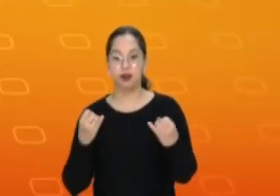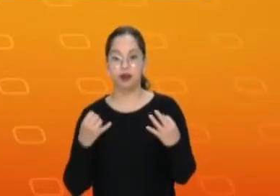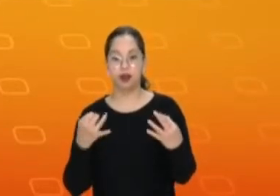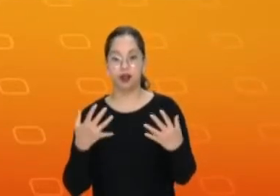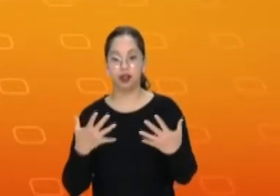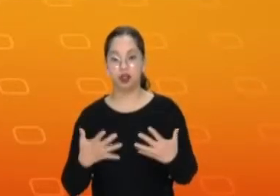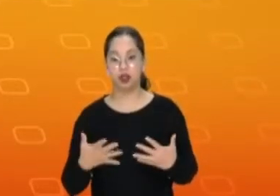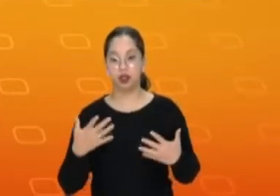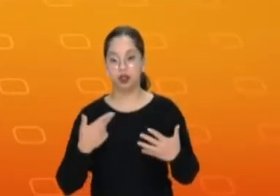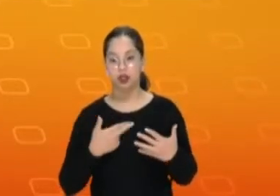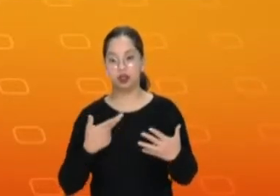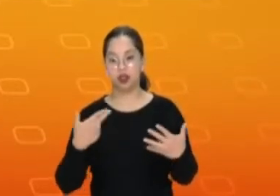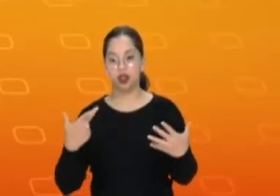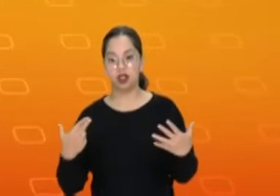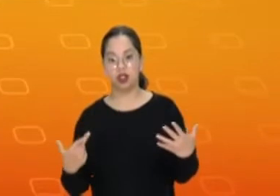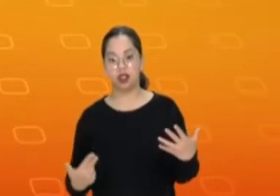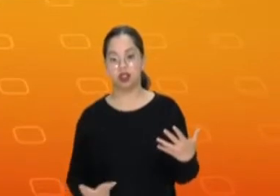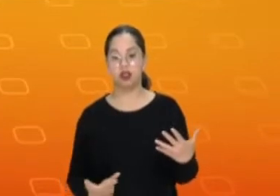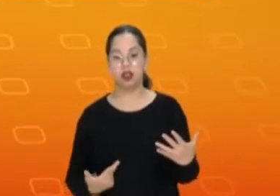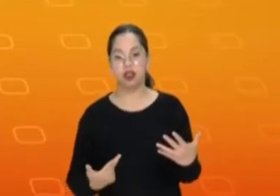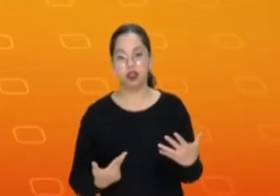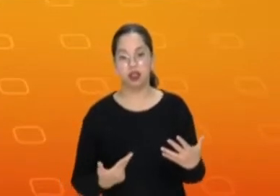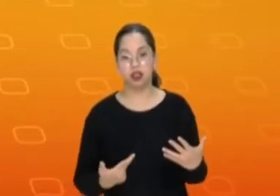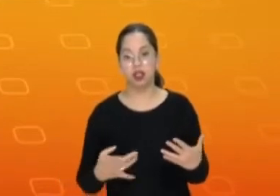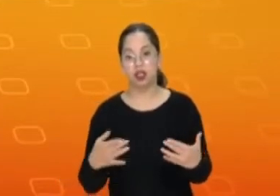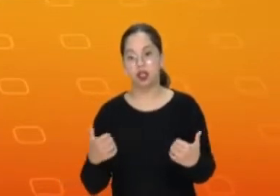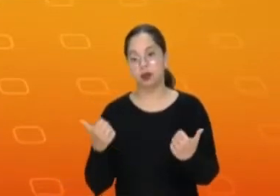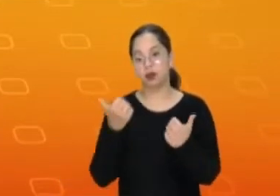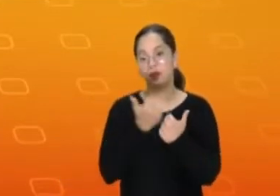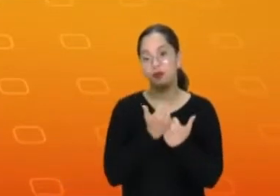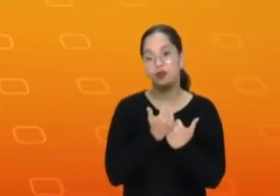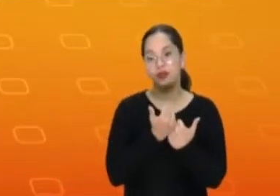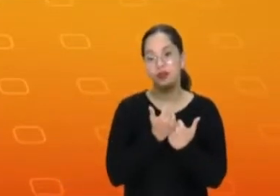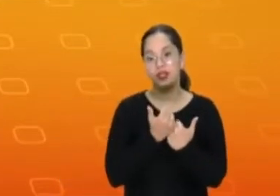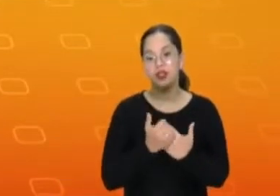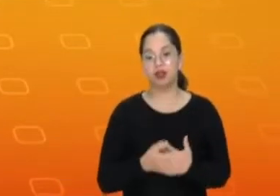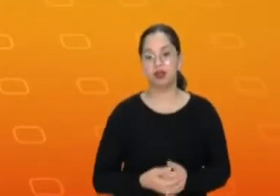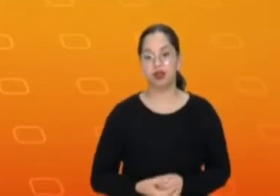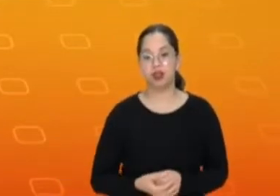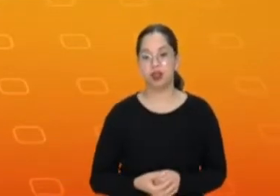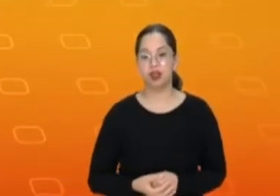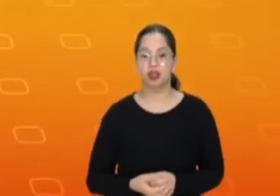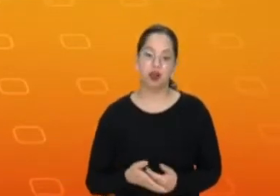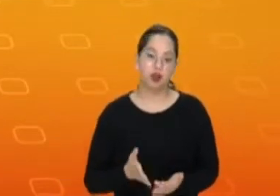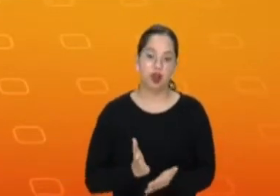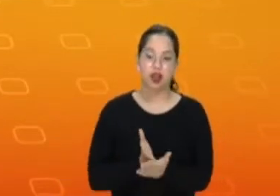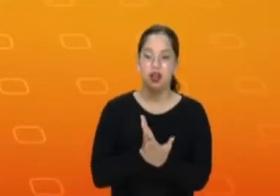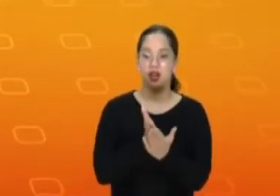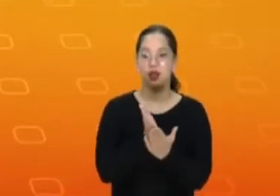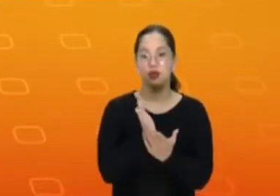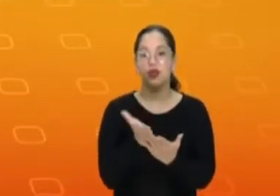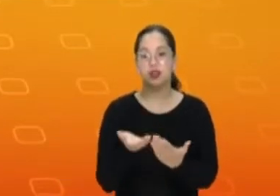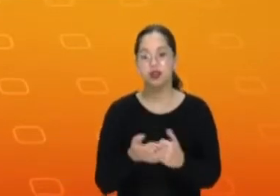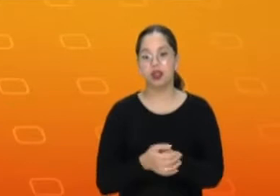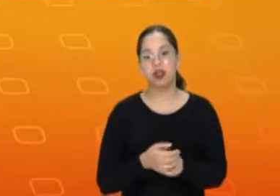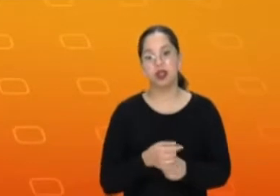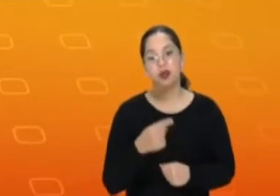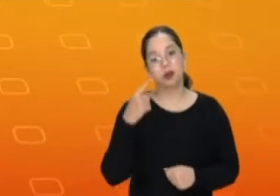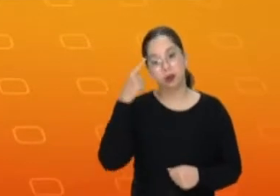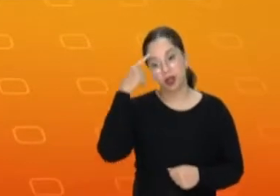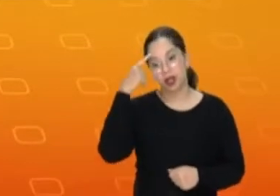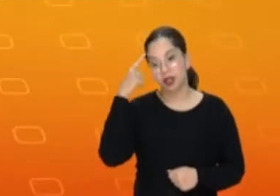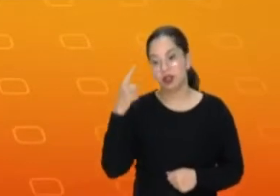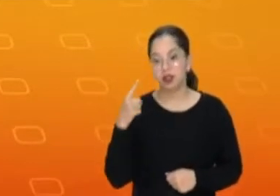ou engenheiro normal, ele acabou sendo substituído. Esse é um caminho. Imagino que quem é engenheiro tem que